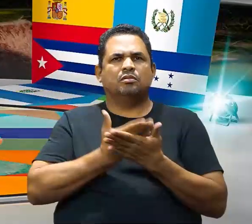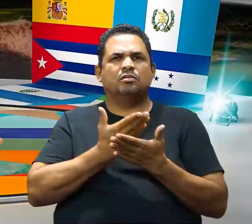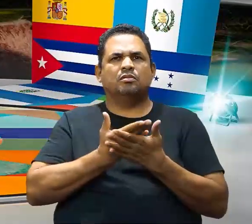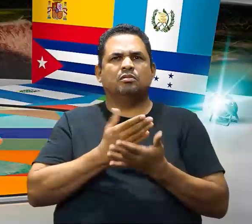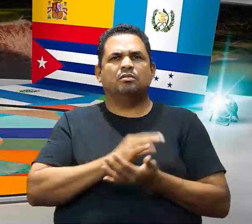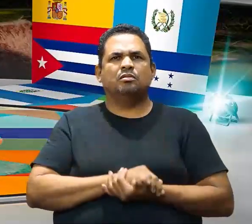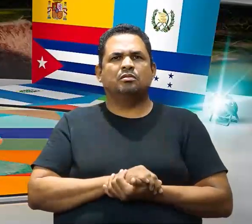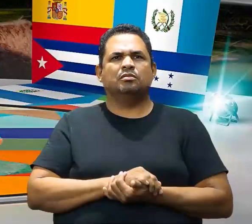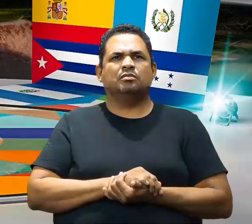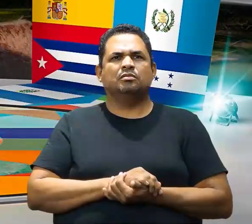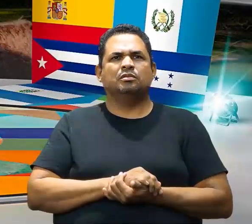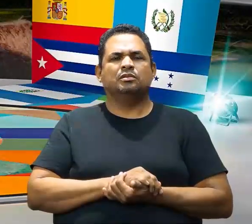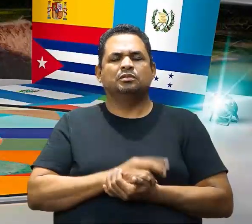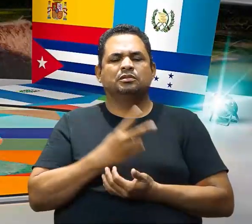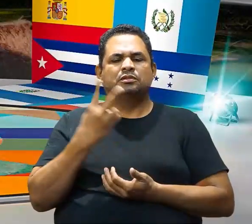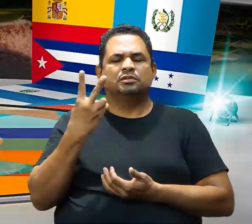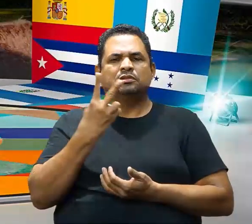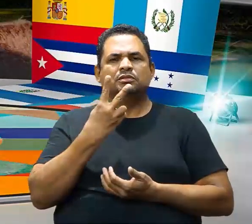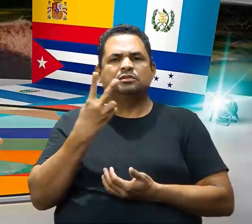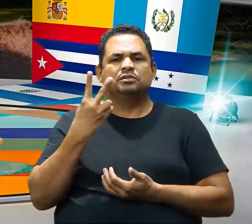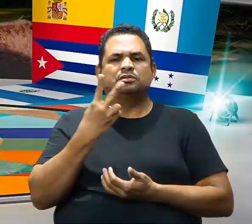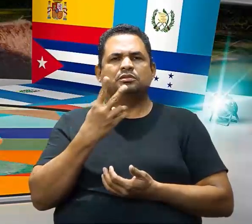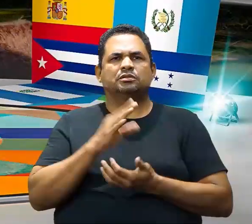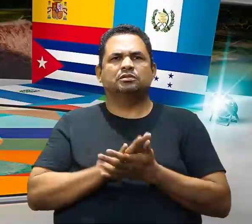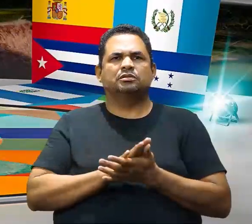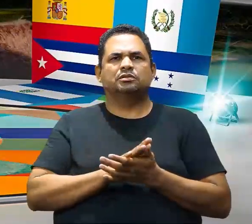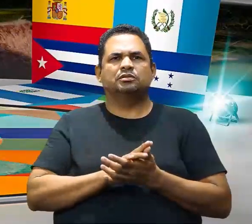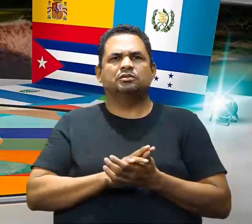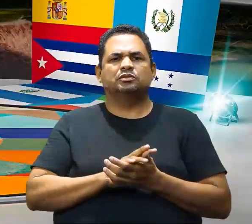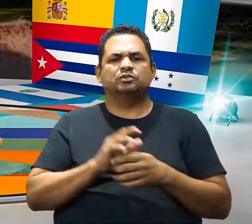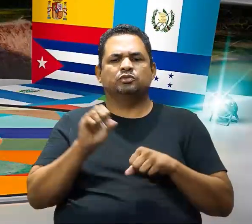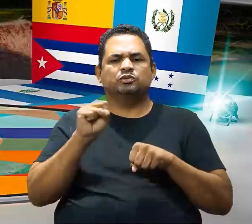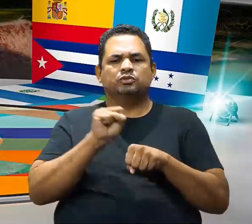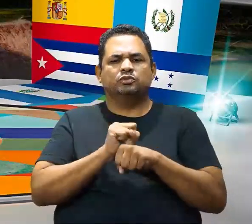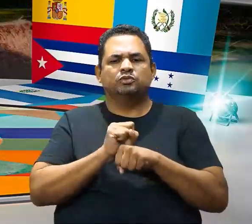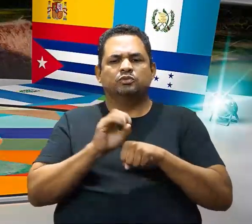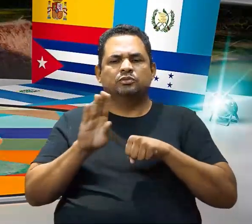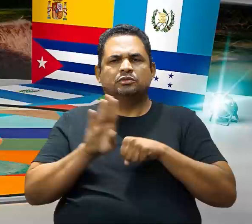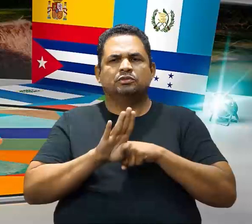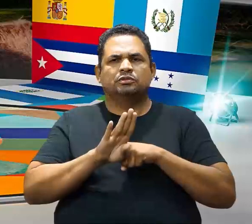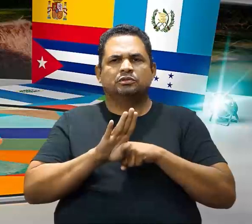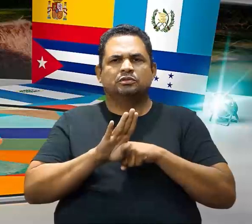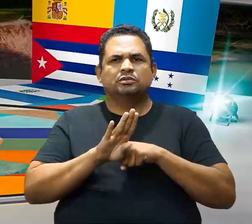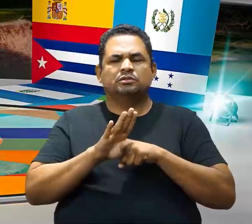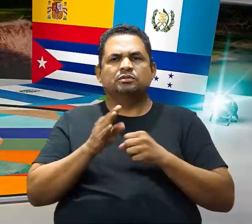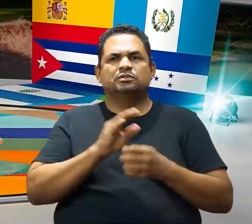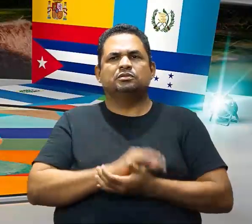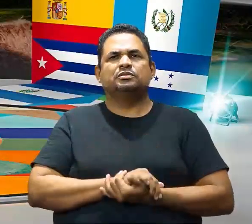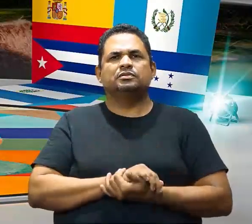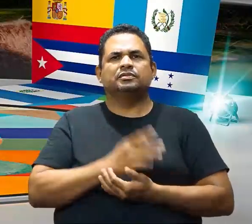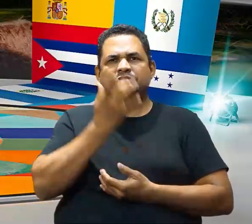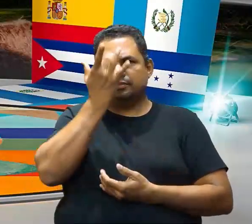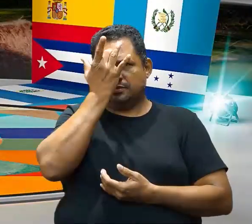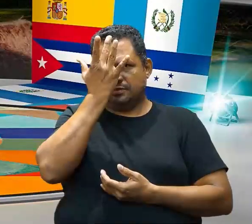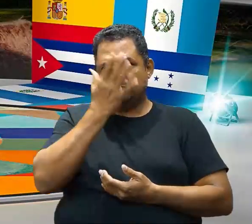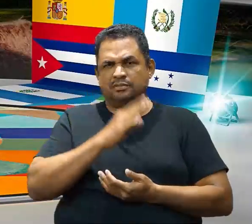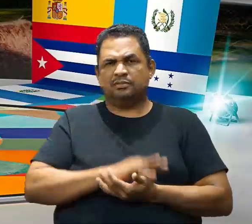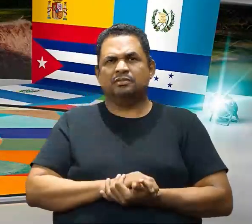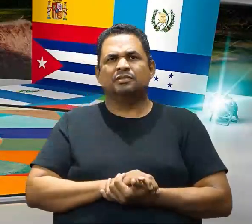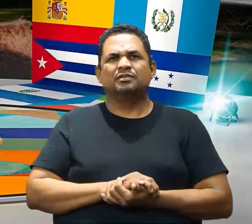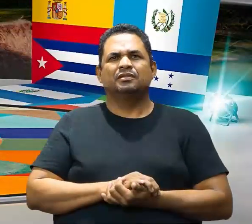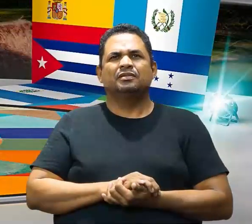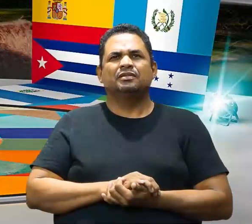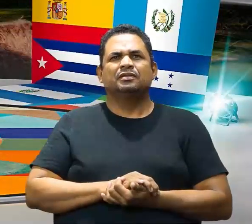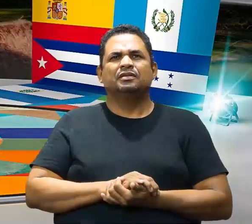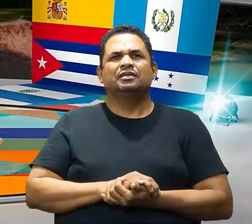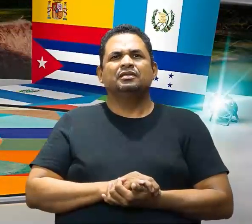ali para a segunda parte, que é os substantivos. E fácil, não é? E a gente falou sobre substantivo durante